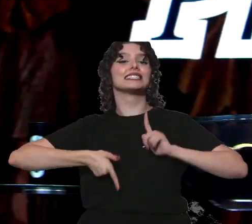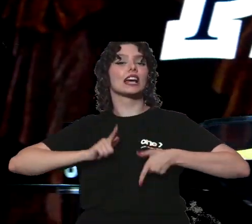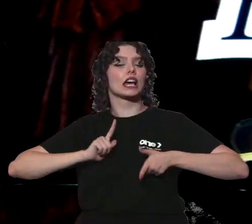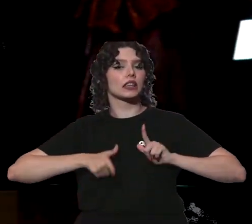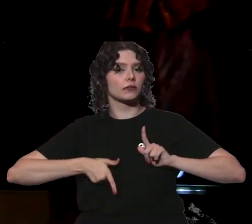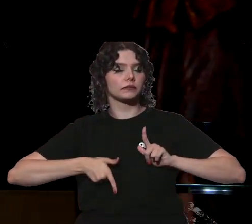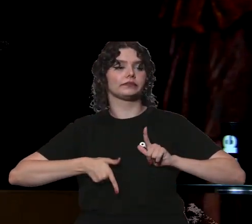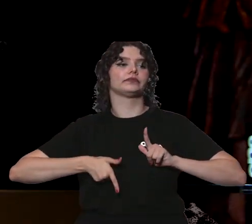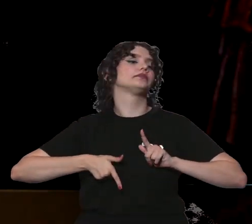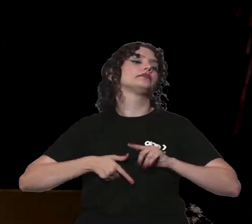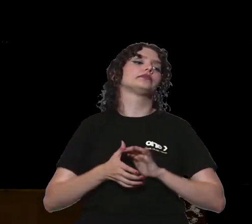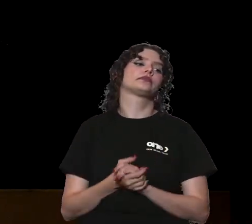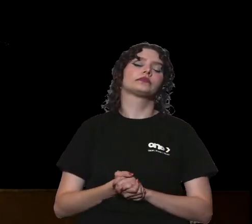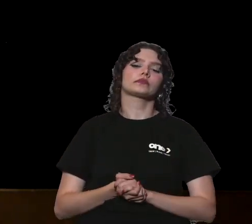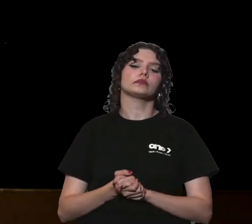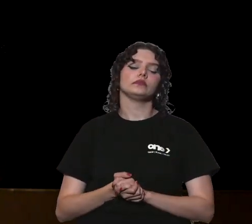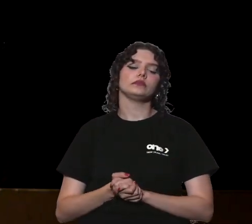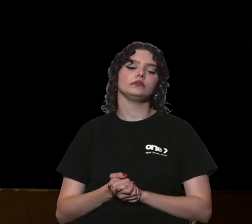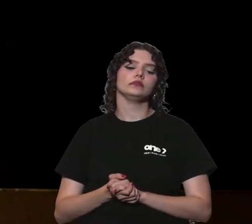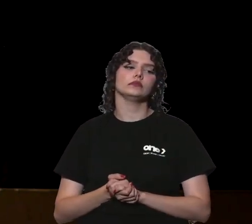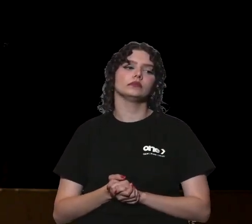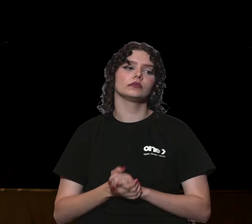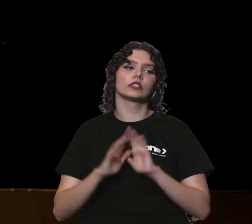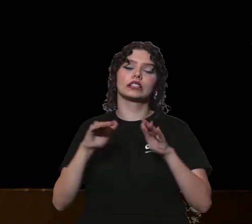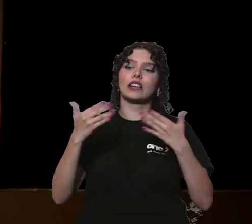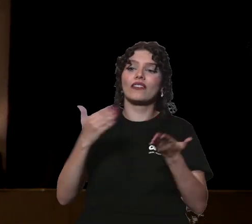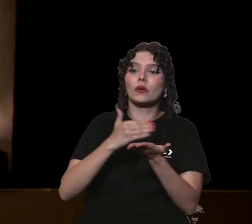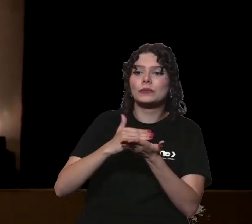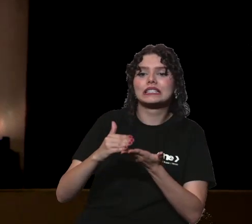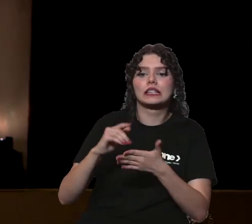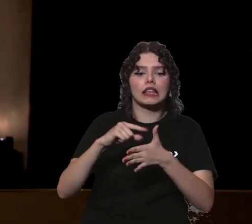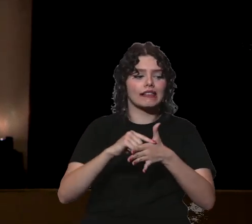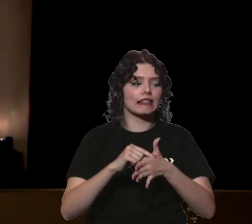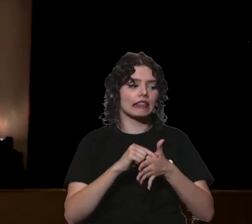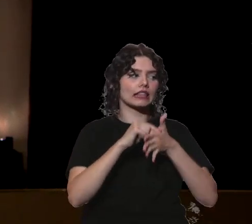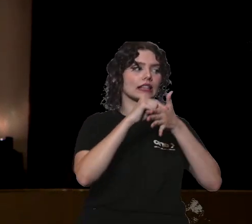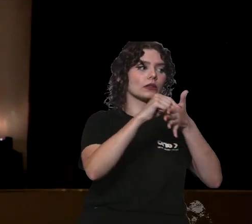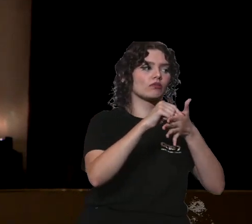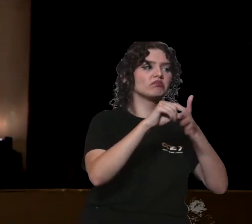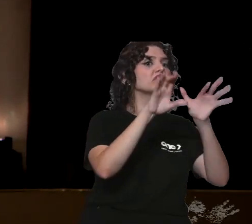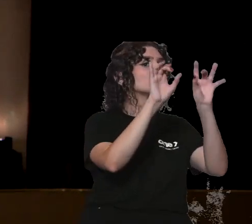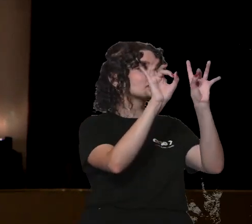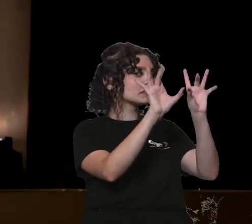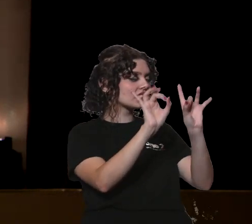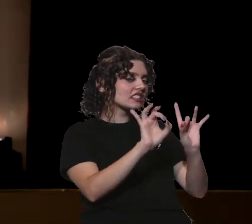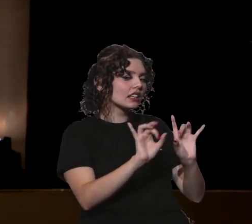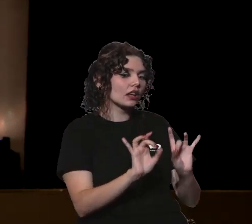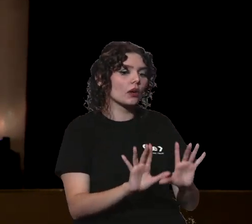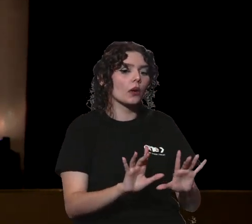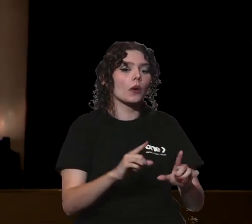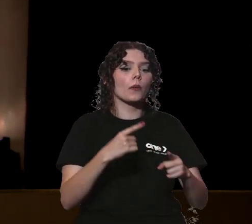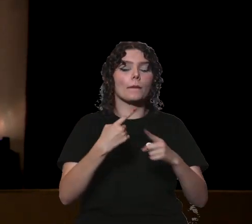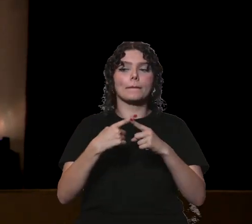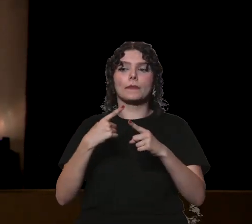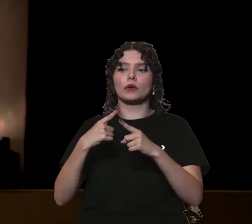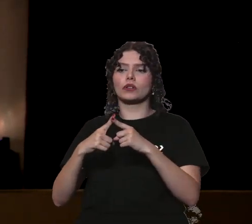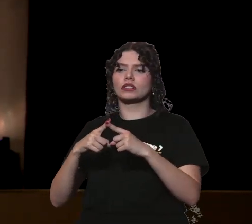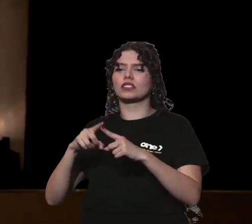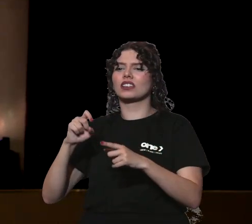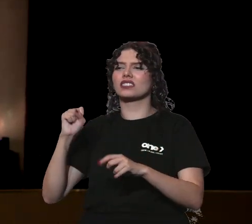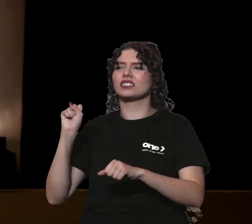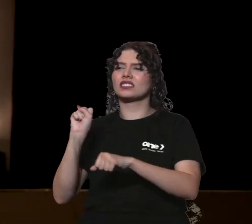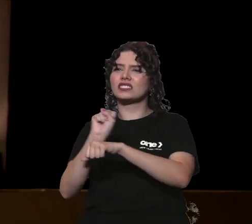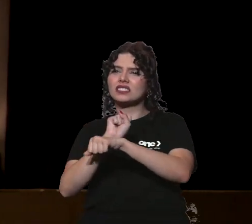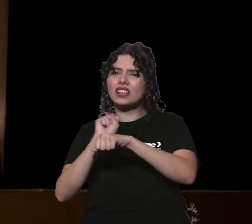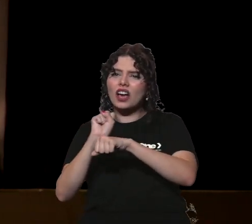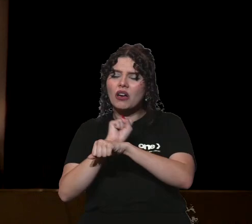Israel, e que ele estava começando a liderar de uma maneira especial, porque Saul, o rei que veio antes